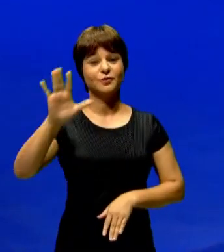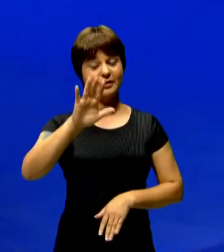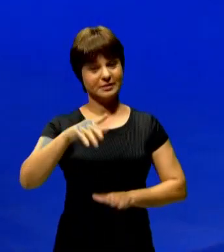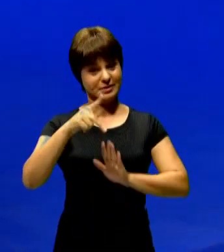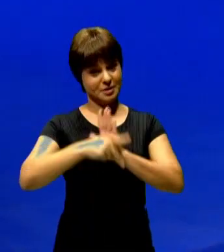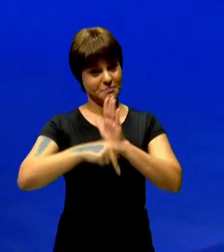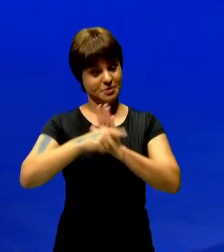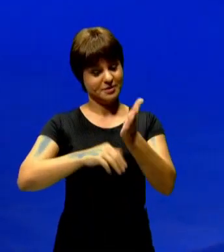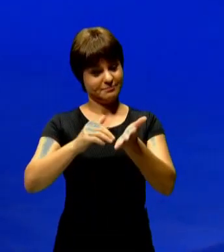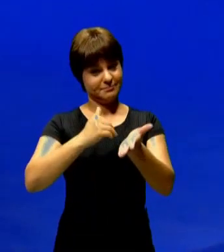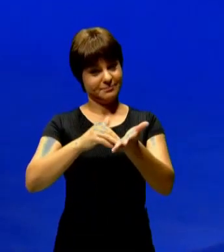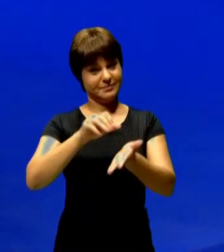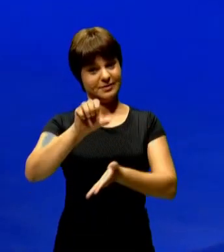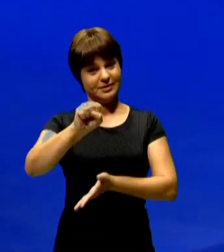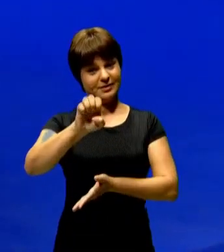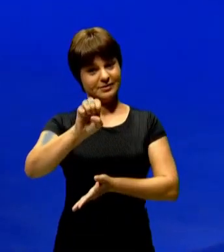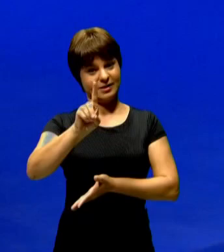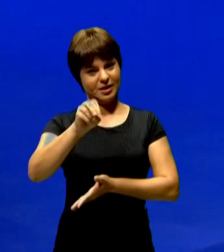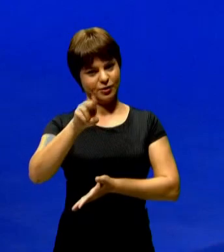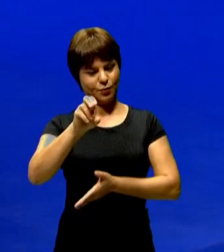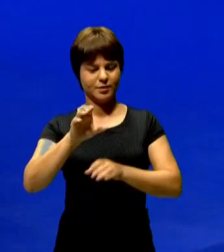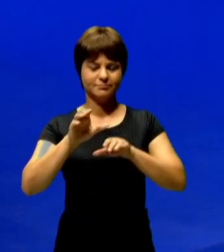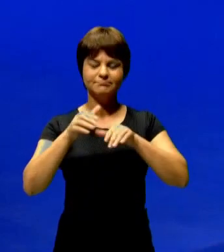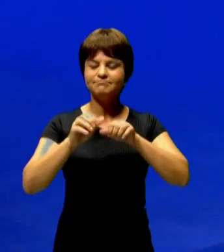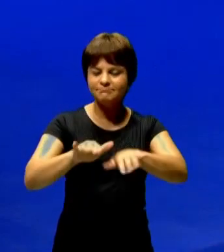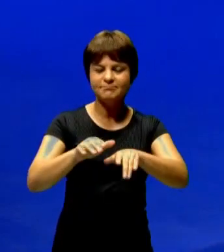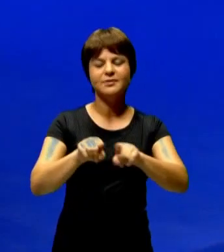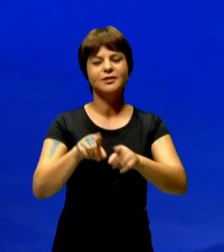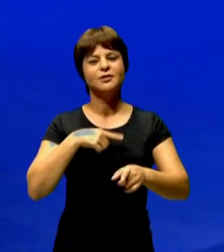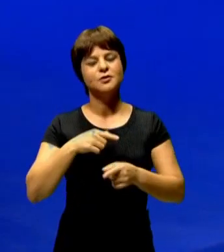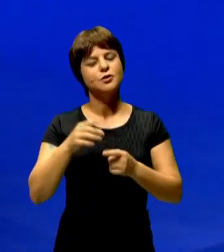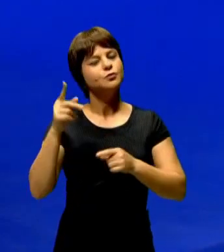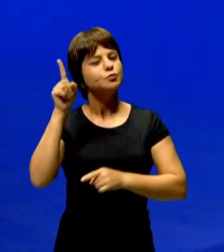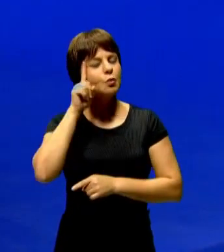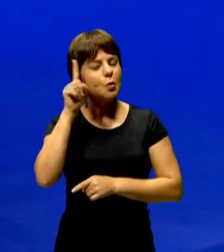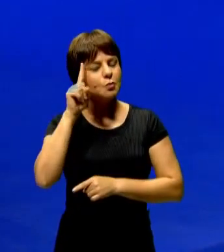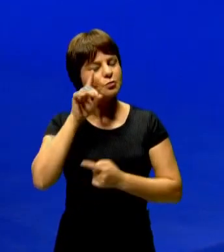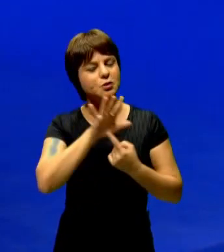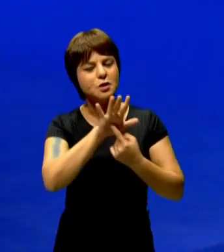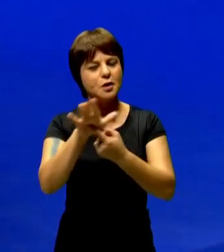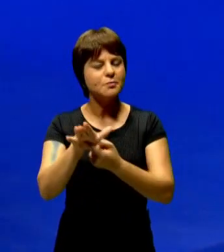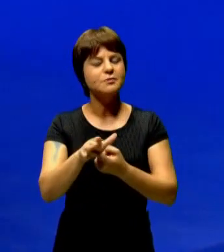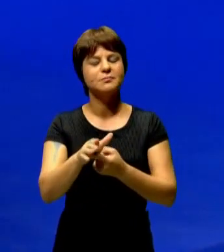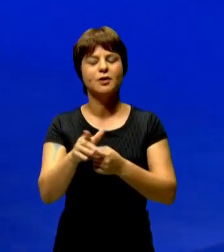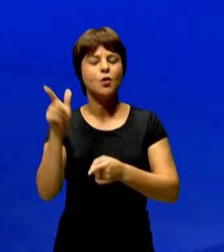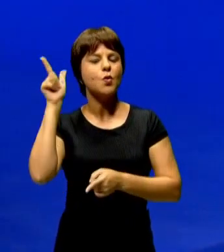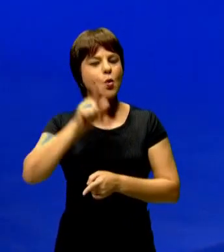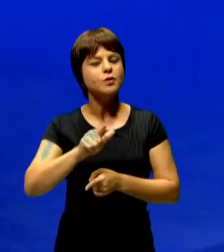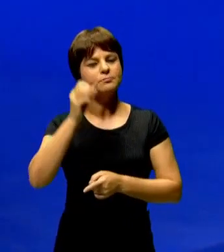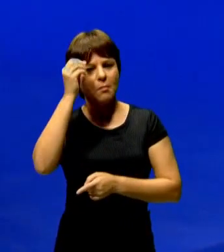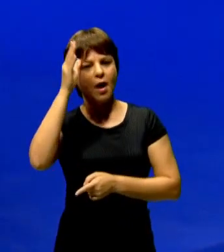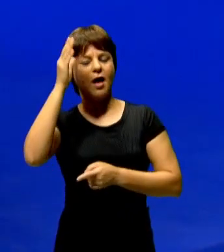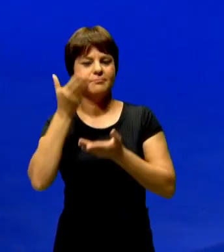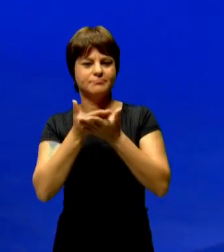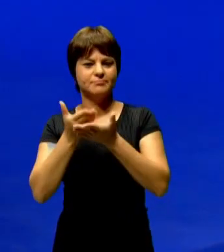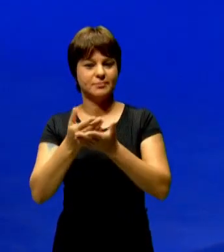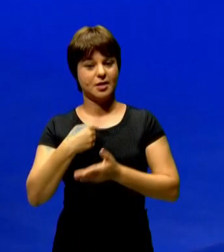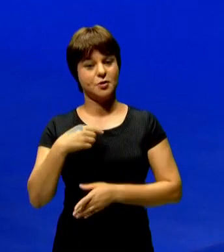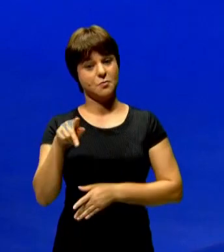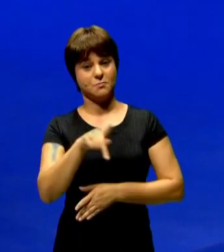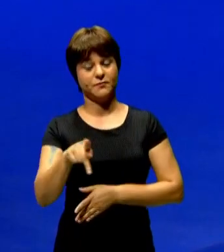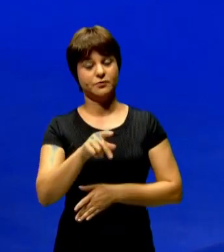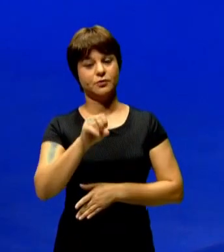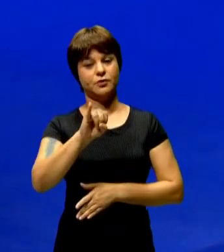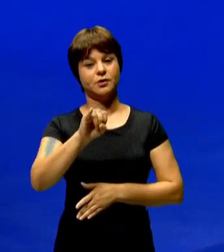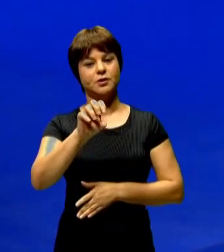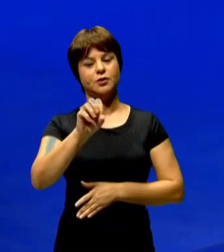projeto SEDUC em Ação, com programas diários para levar até vocês conhecimentos escolares. Eu sou o professor Yuri e